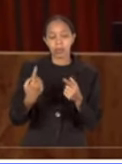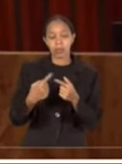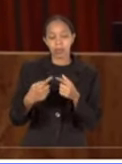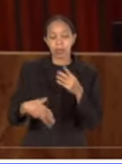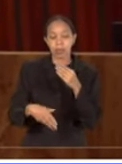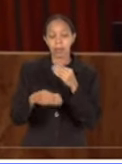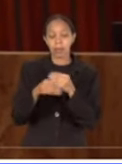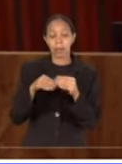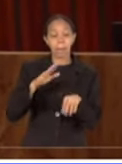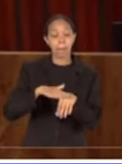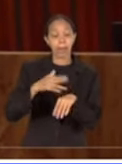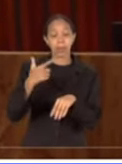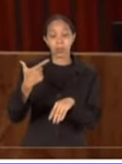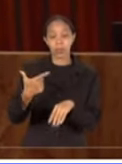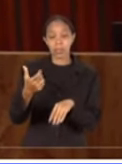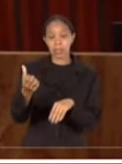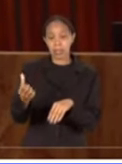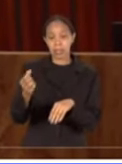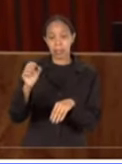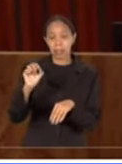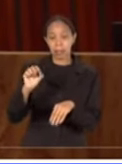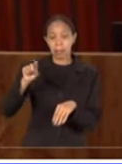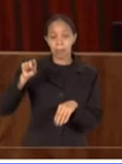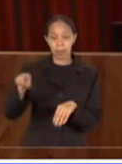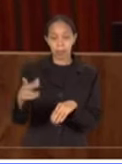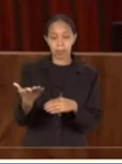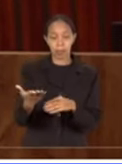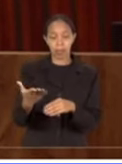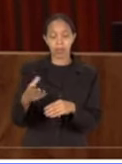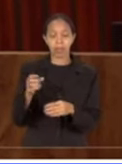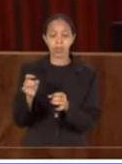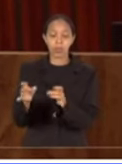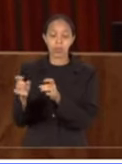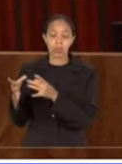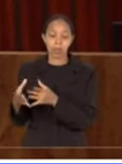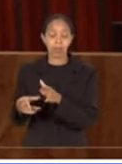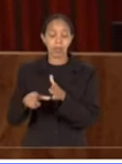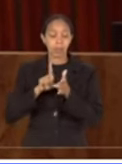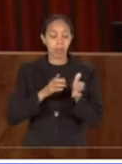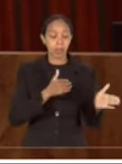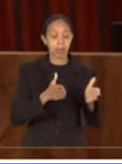R$ 260 mil reais no cômputo de gastos de pré-campanha